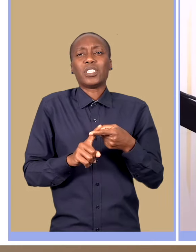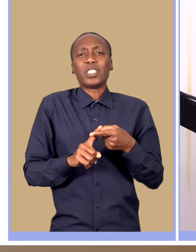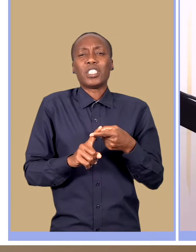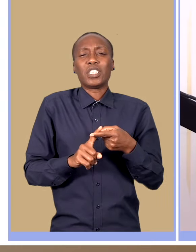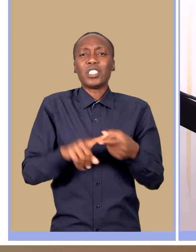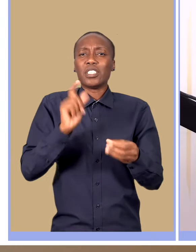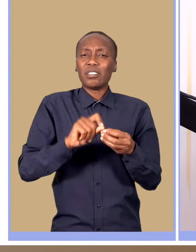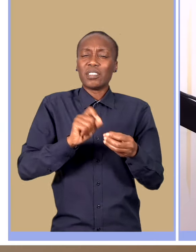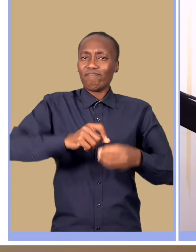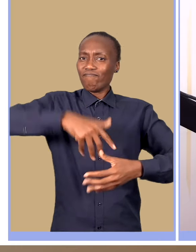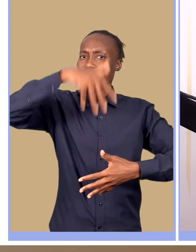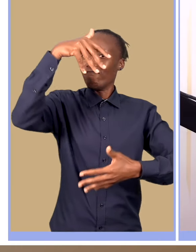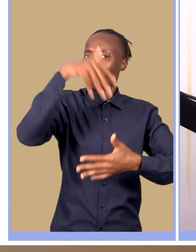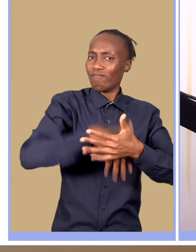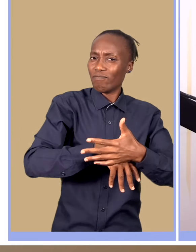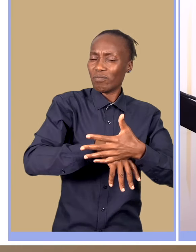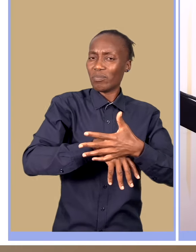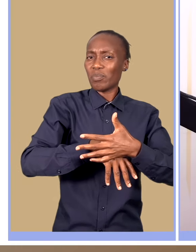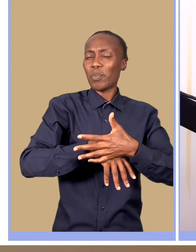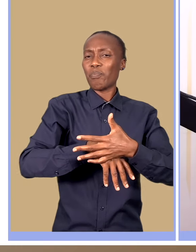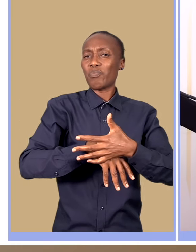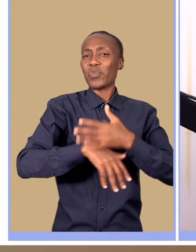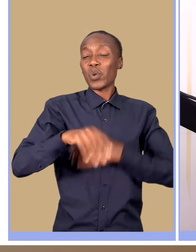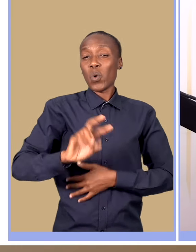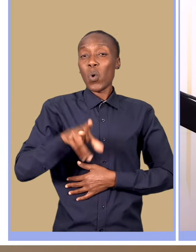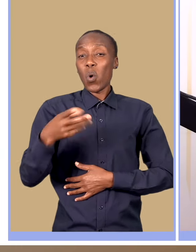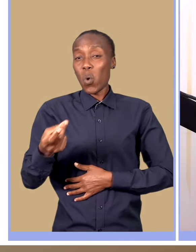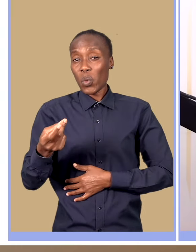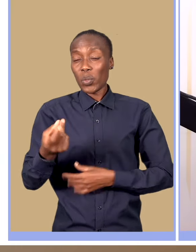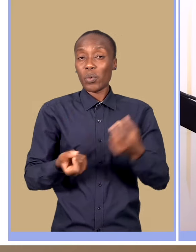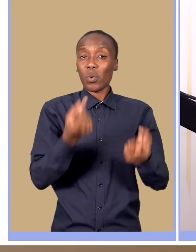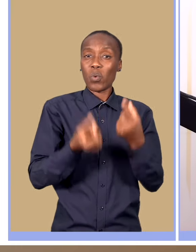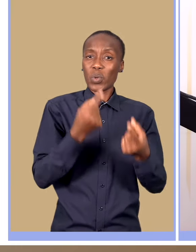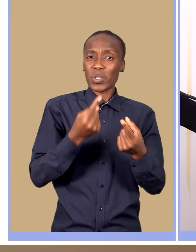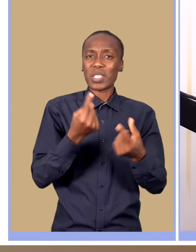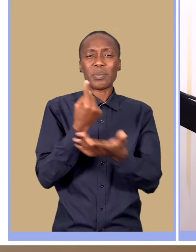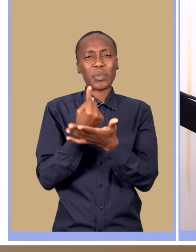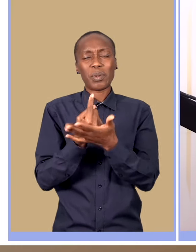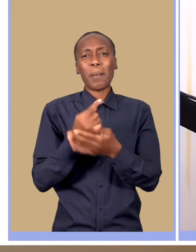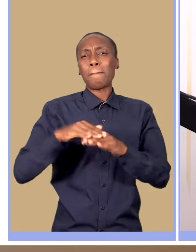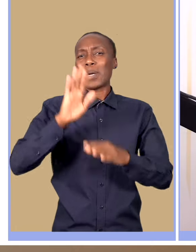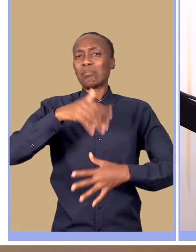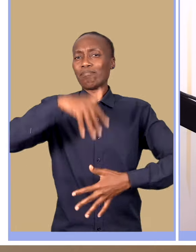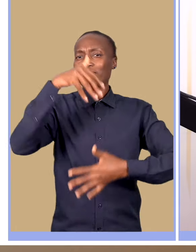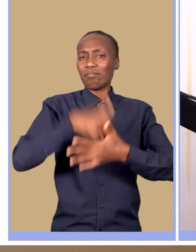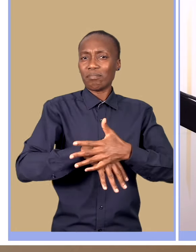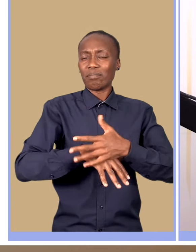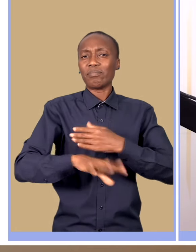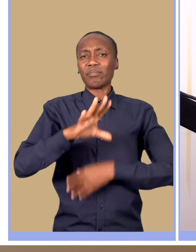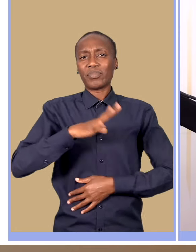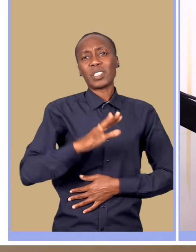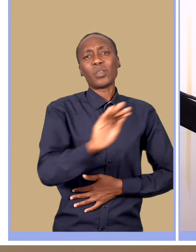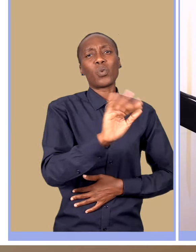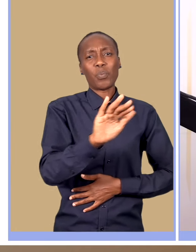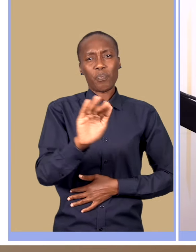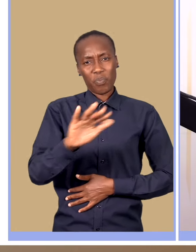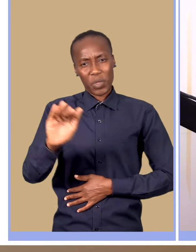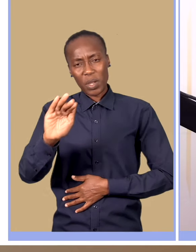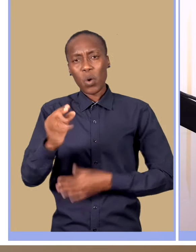que tenhamos aquele conhecimento local, porque há outra coisa, nós não falamos por causa do tempo, né? Mas aquele conhecimento local que está